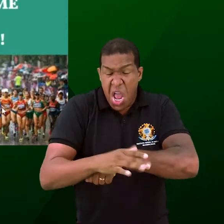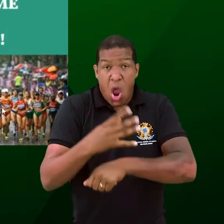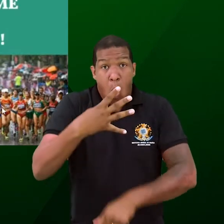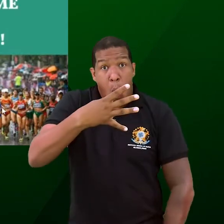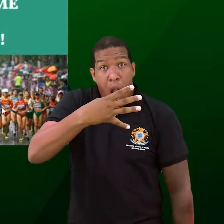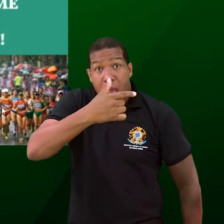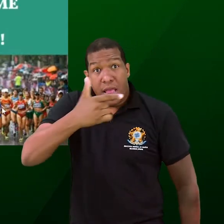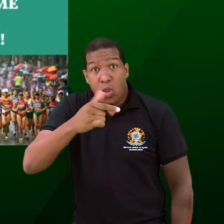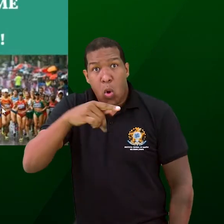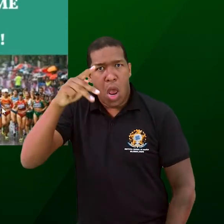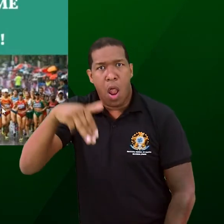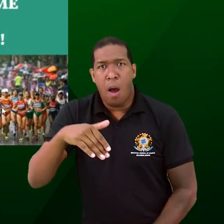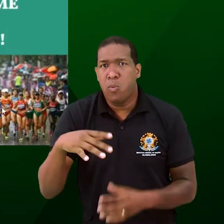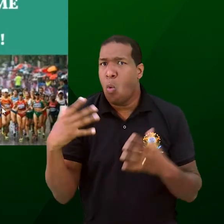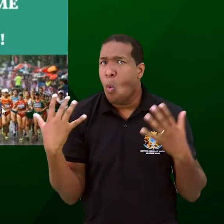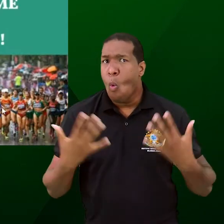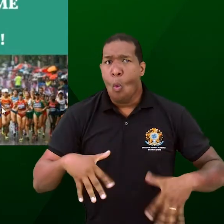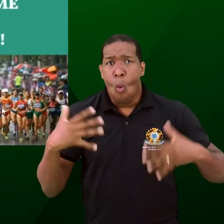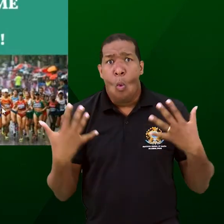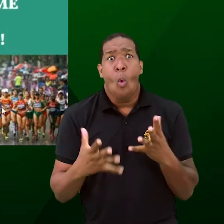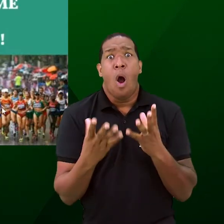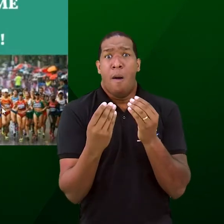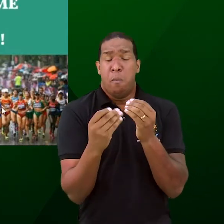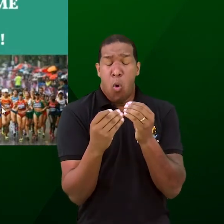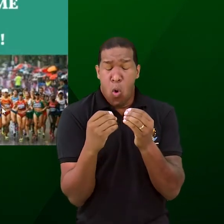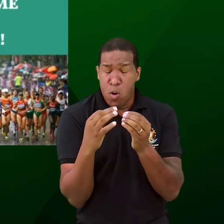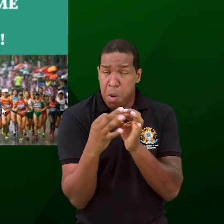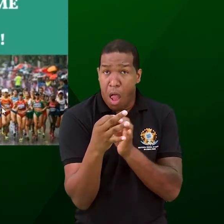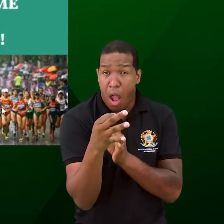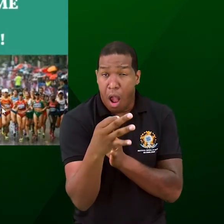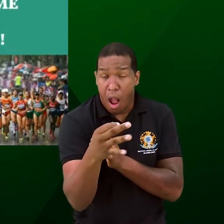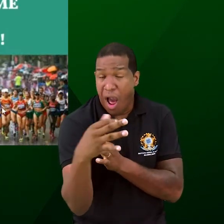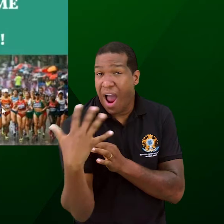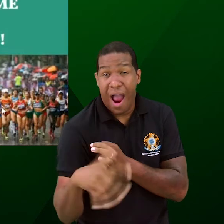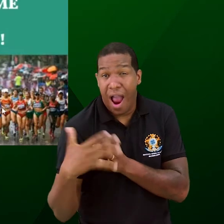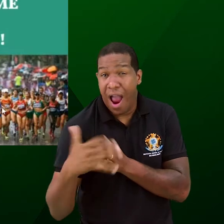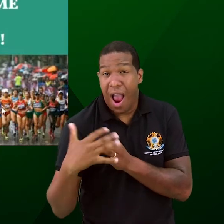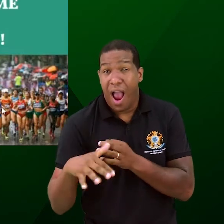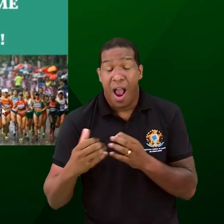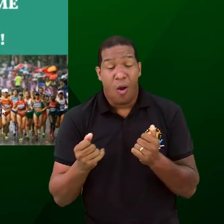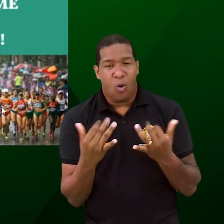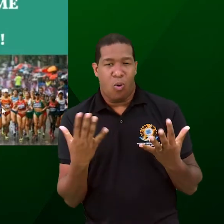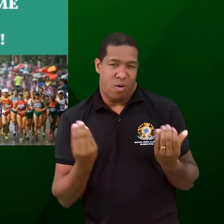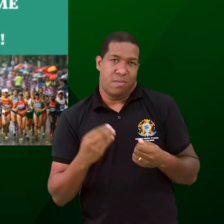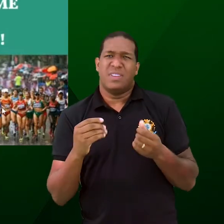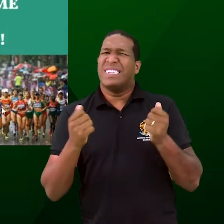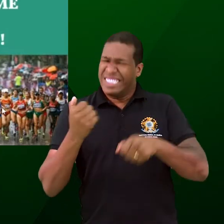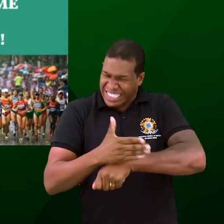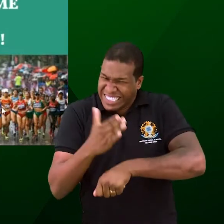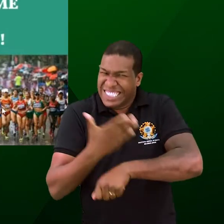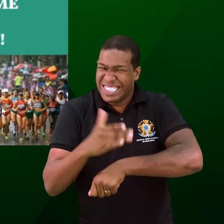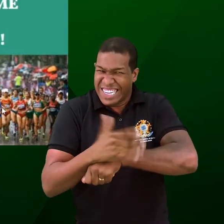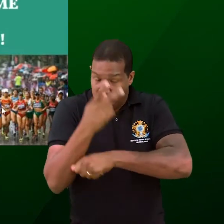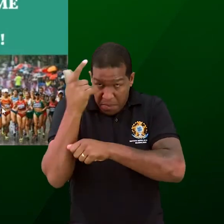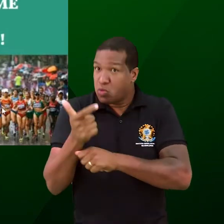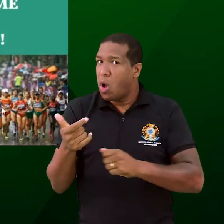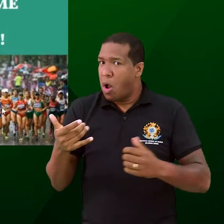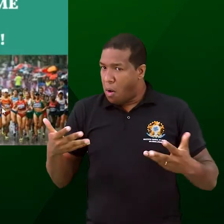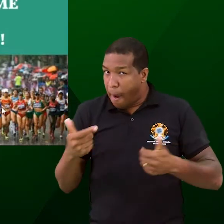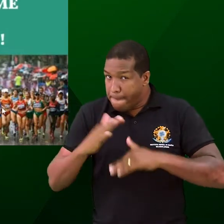adaptando, ele vai se reconstituindo e vai ampliando de tamanho. Para isso a gente precisa uma sobrecarga.